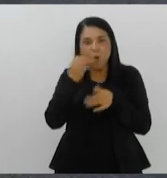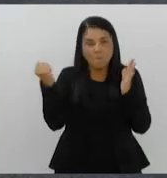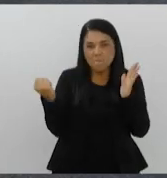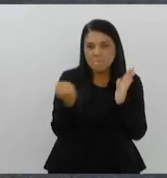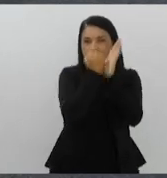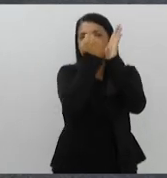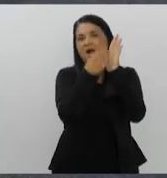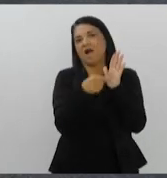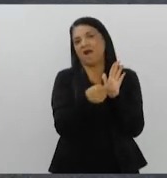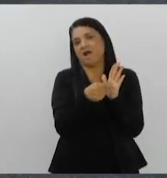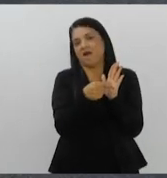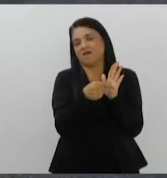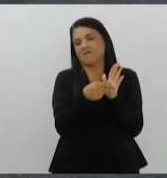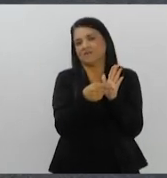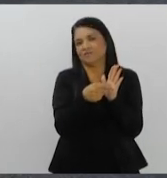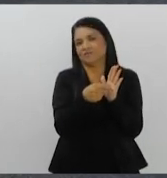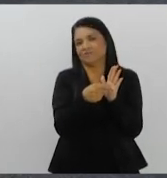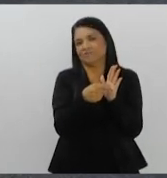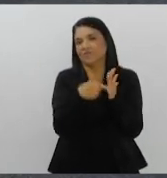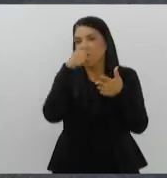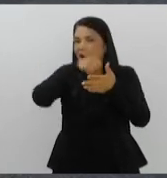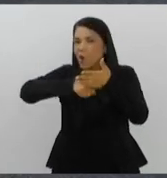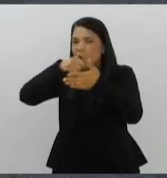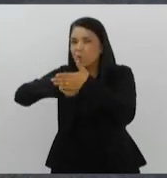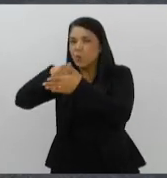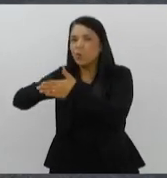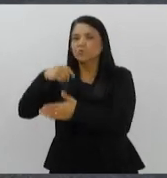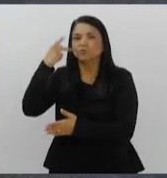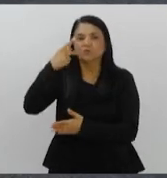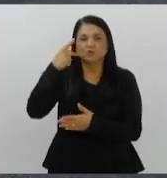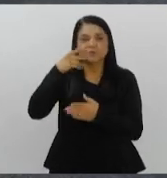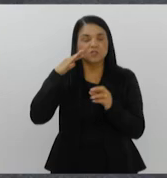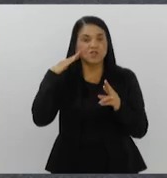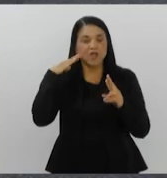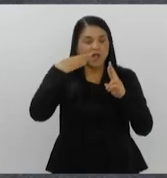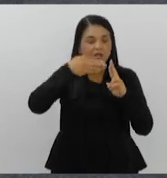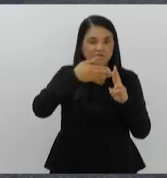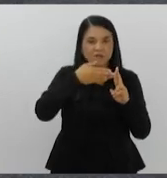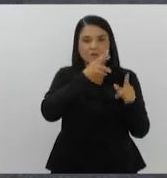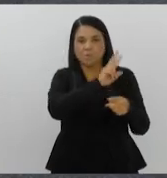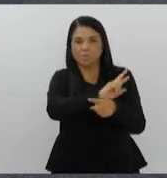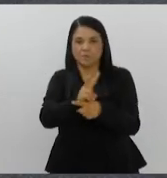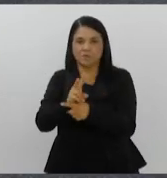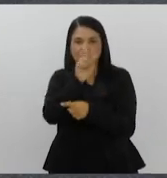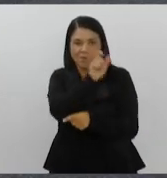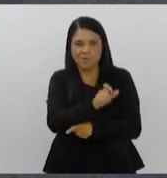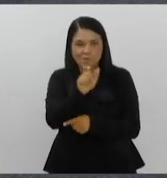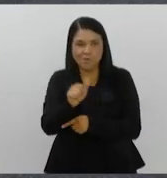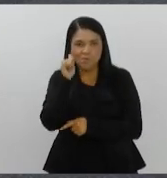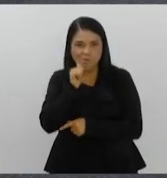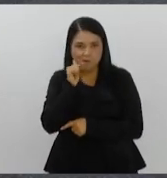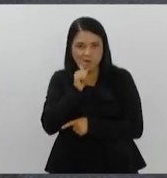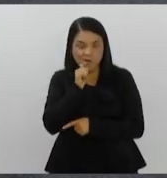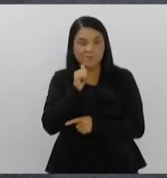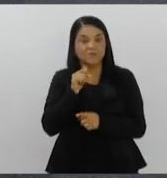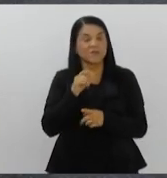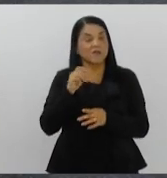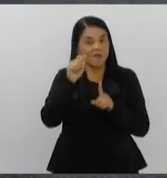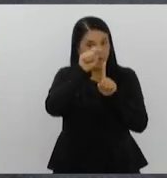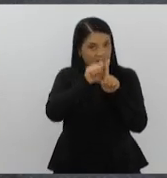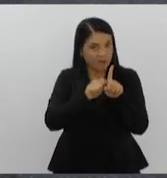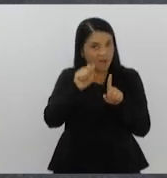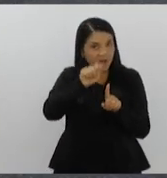marcado com a luta e as políticas direcionadas à proteção à mulher. Importante dizer que o agosto lilás,